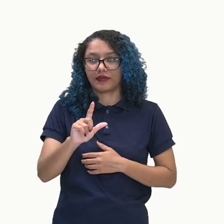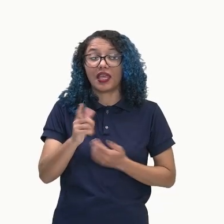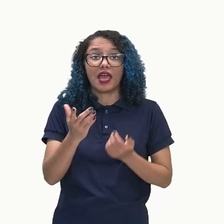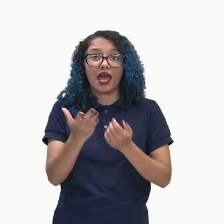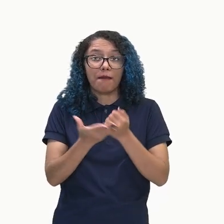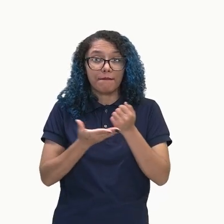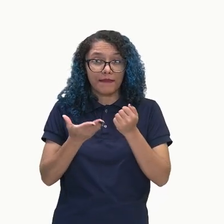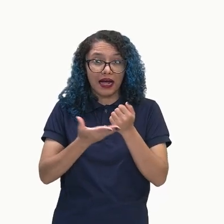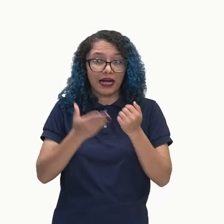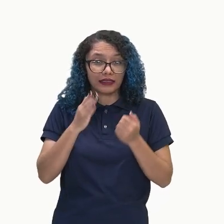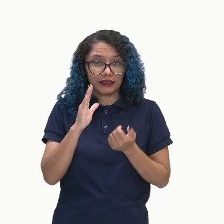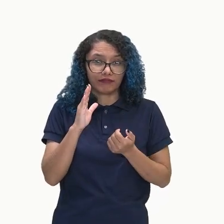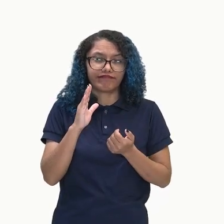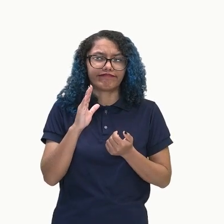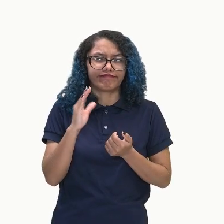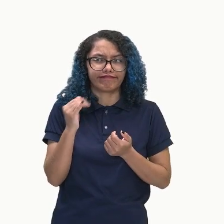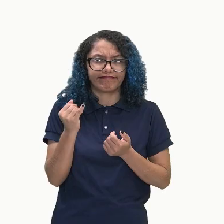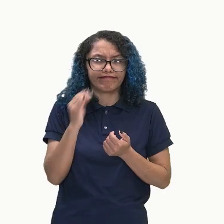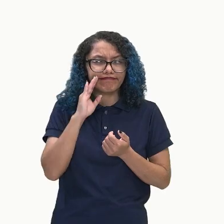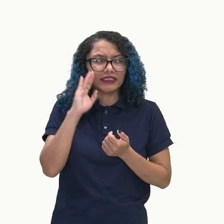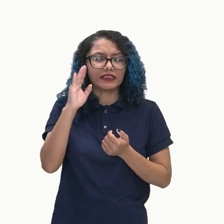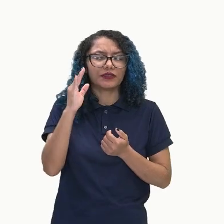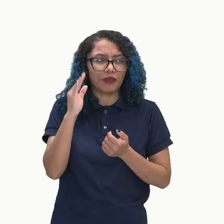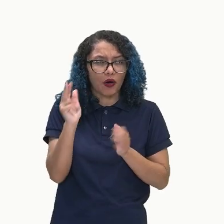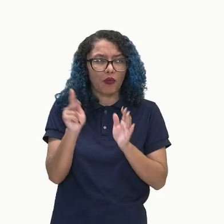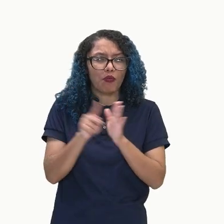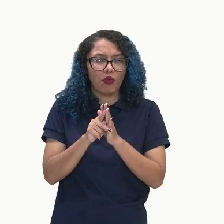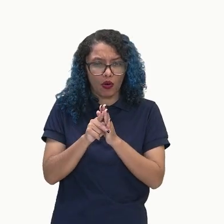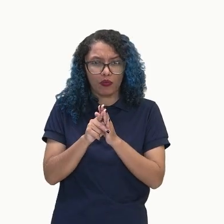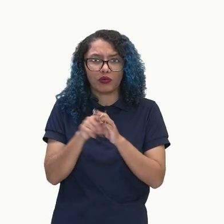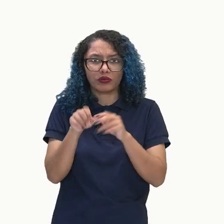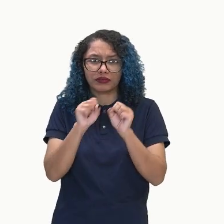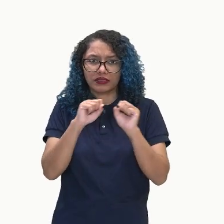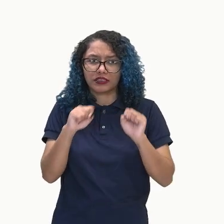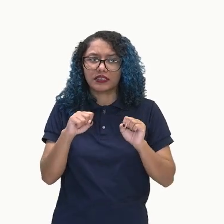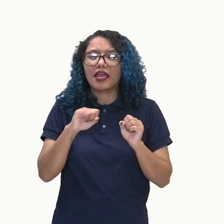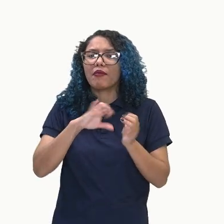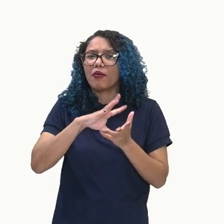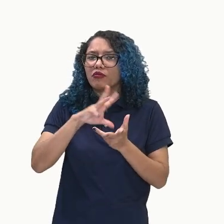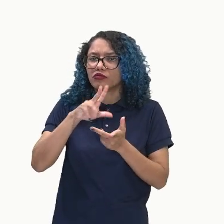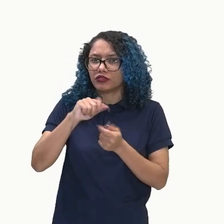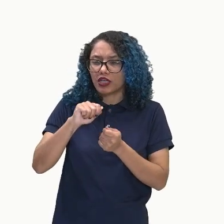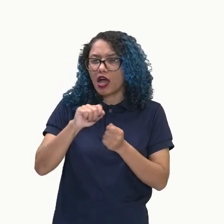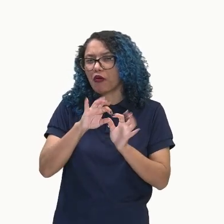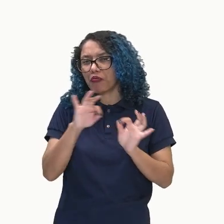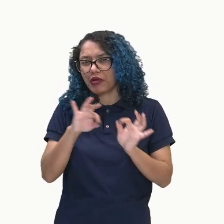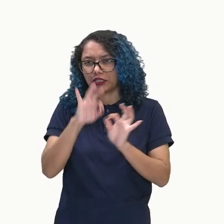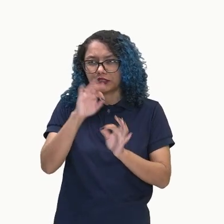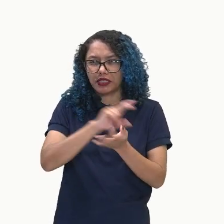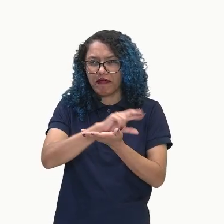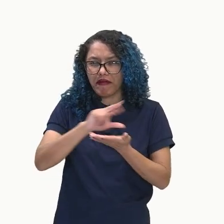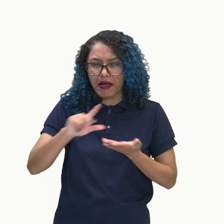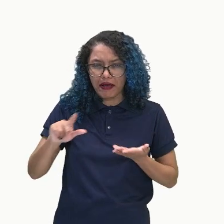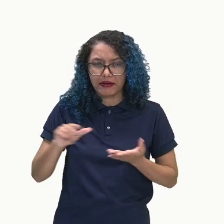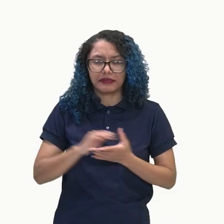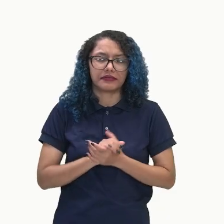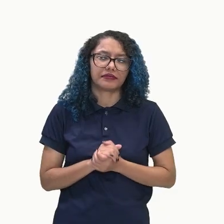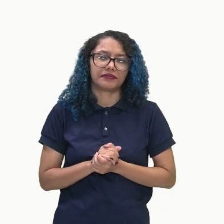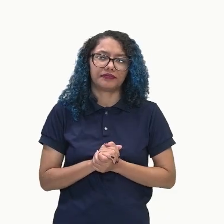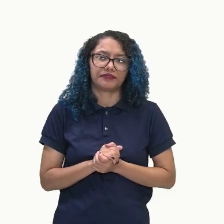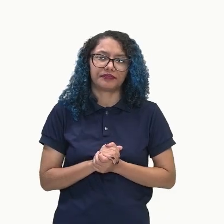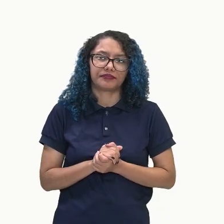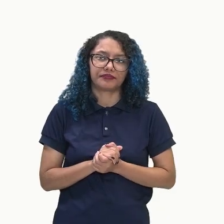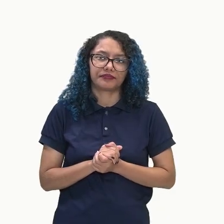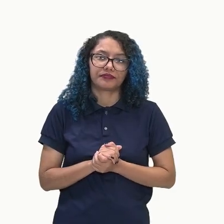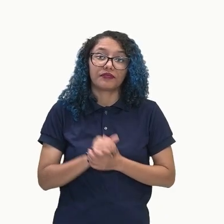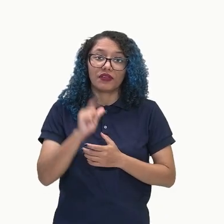fundamental de acordo com o Sistema Internacional de Medidas. Então, o litro vai ser aí a nossa